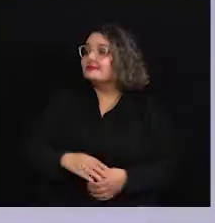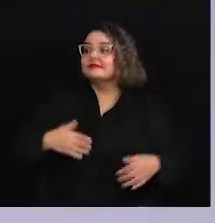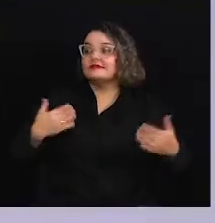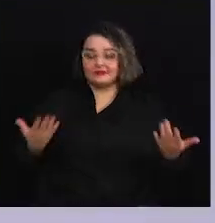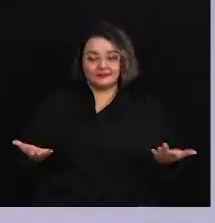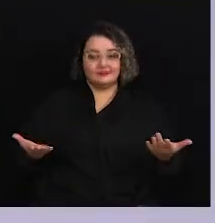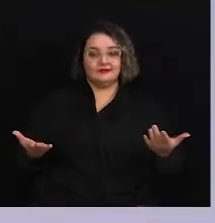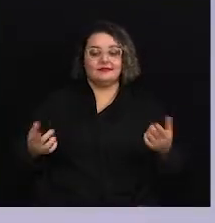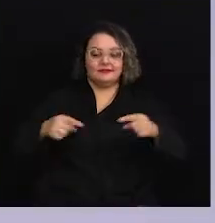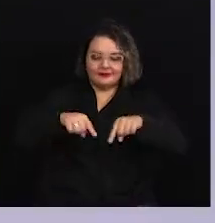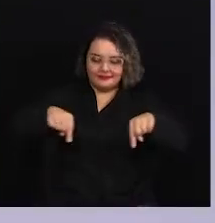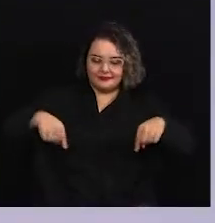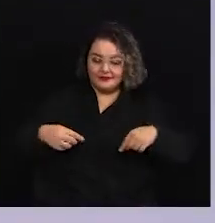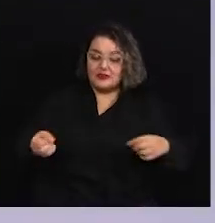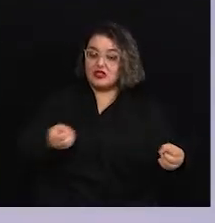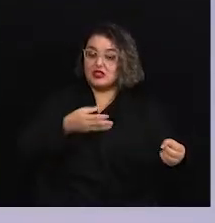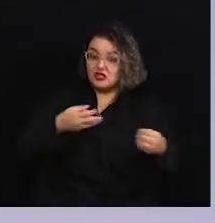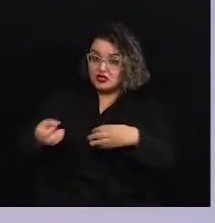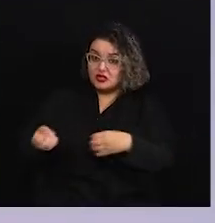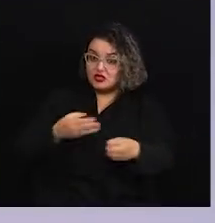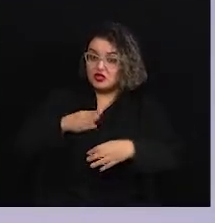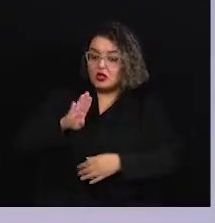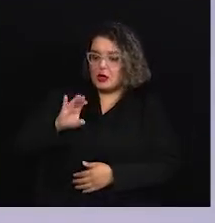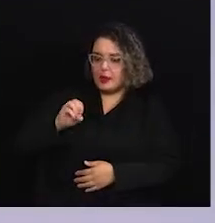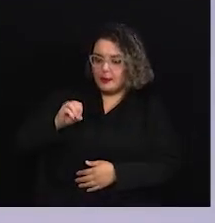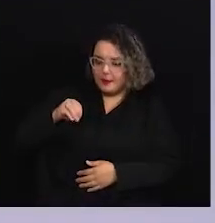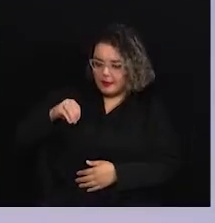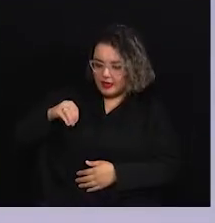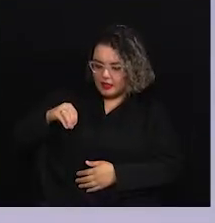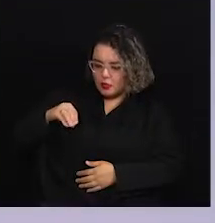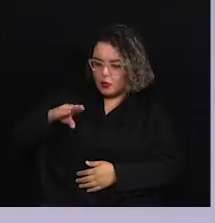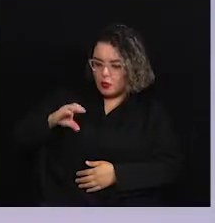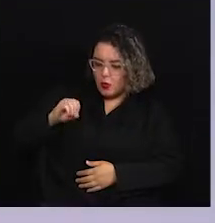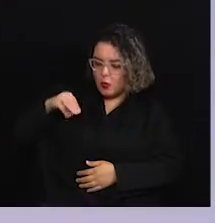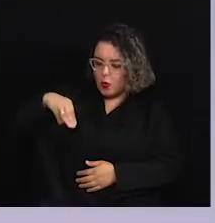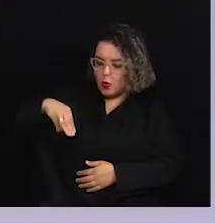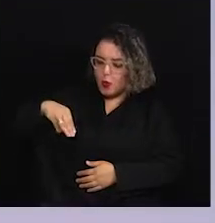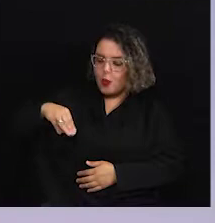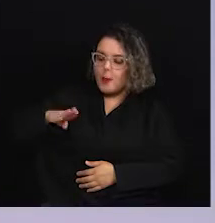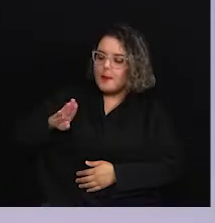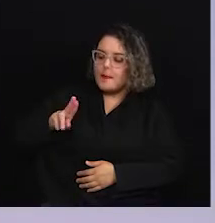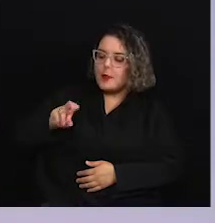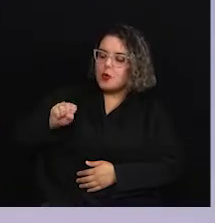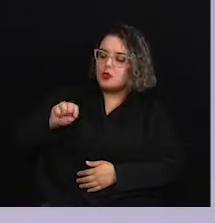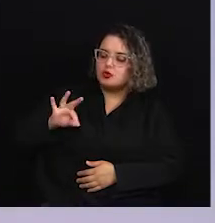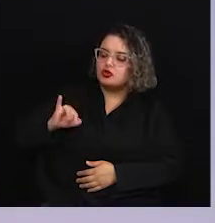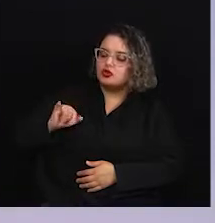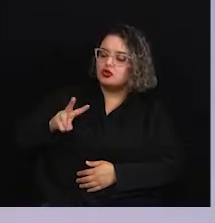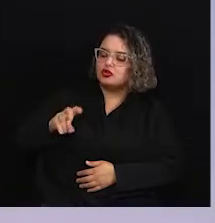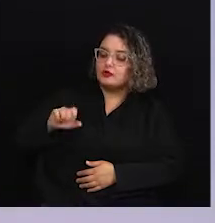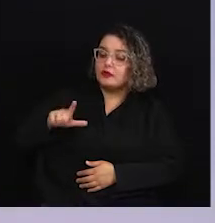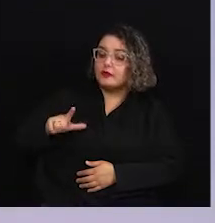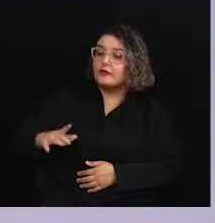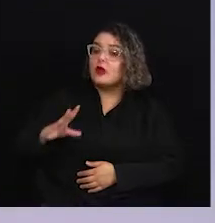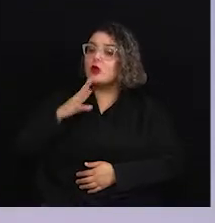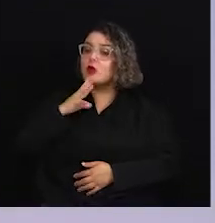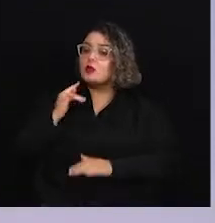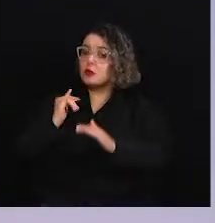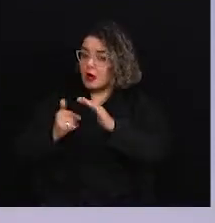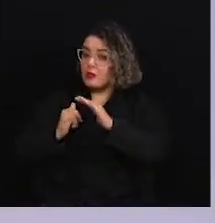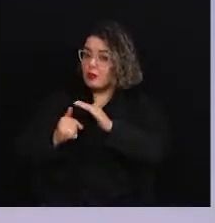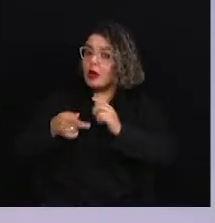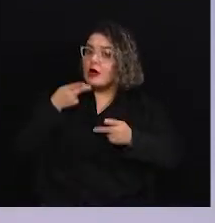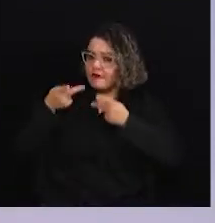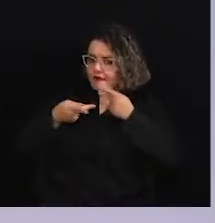E aqui no Laboratório de Inovação e Biocombustíveis da Unicamp é que a gente vai conhecer essa startup para